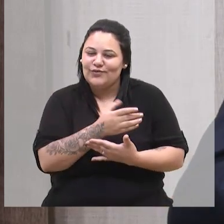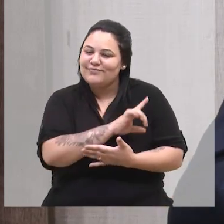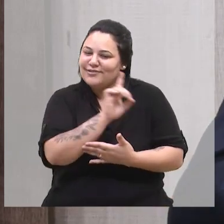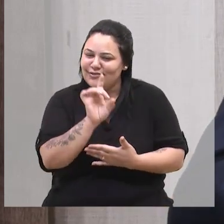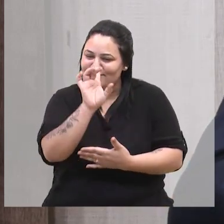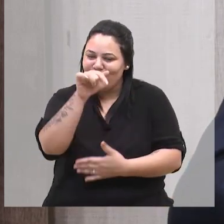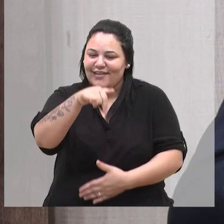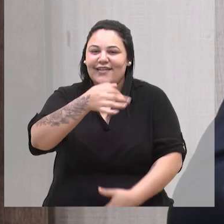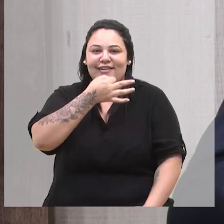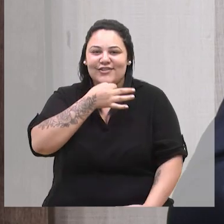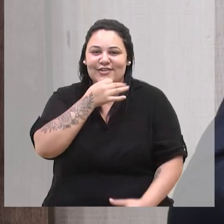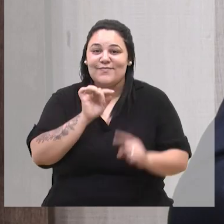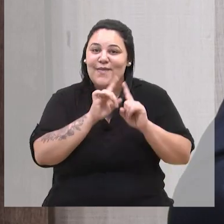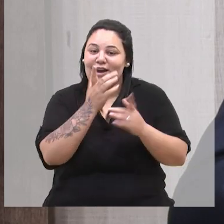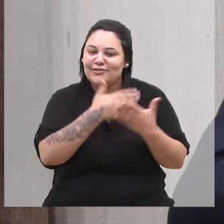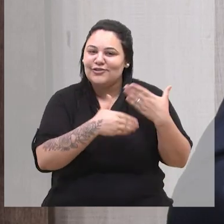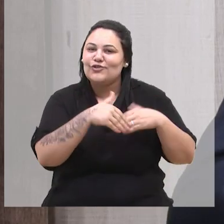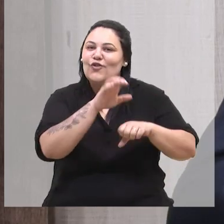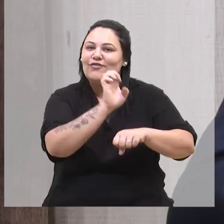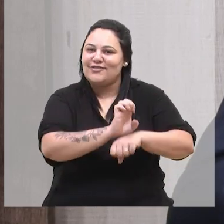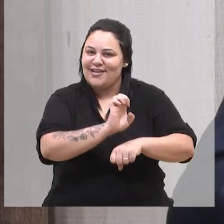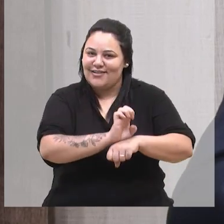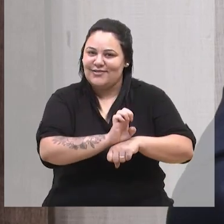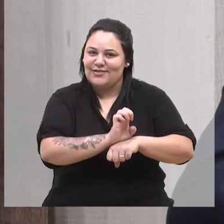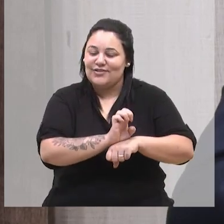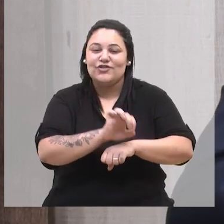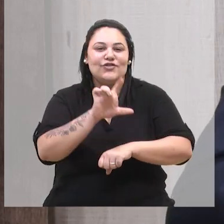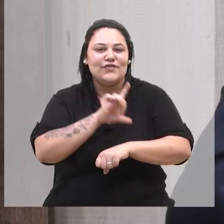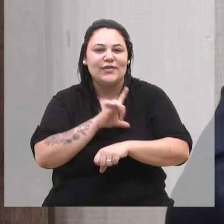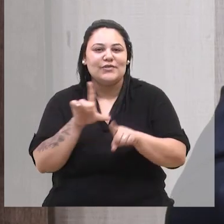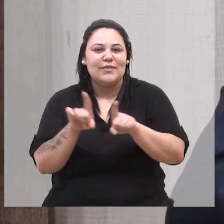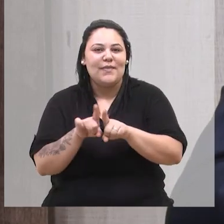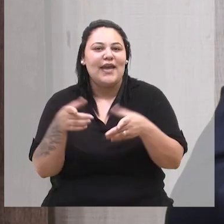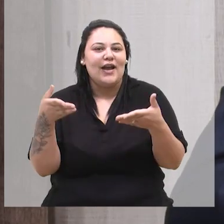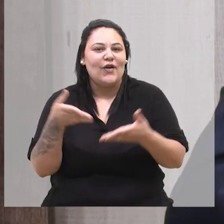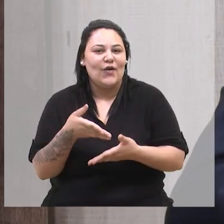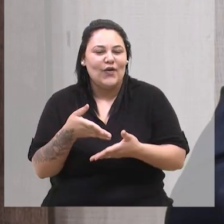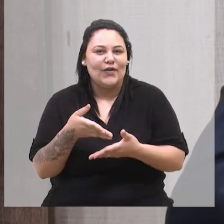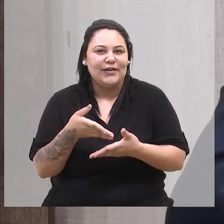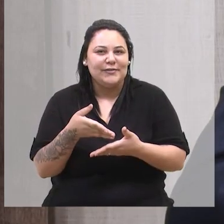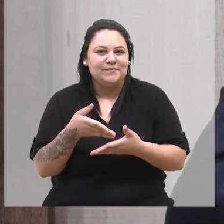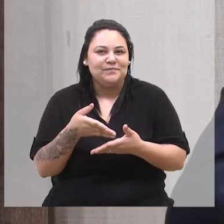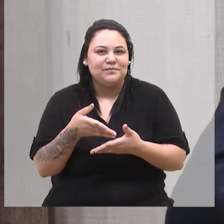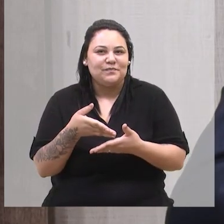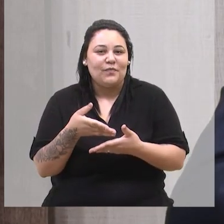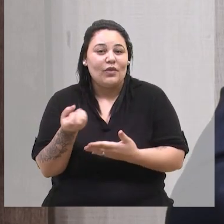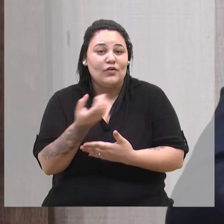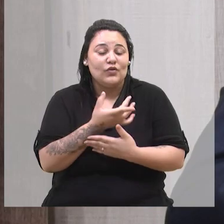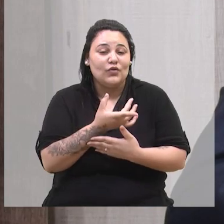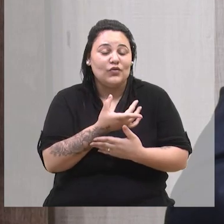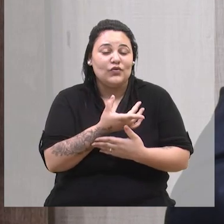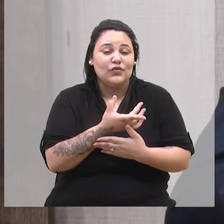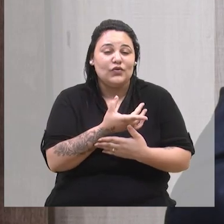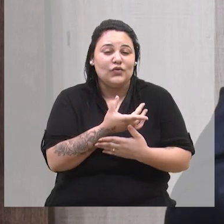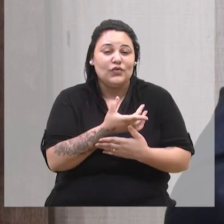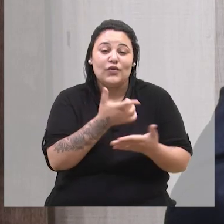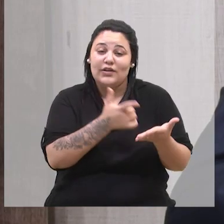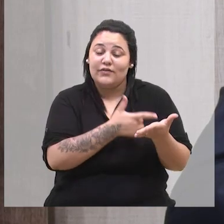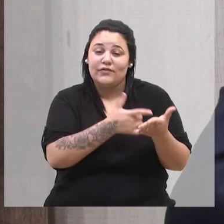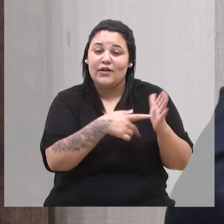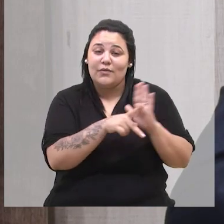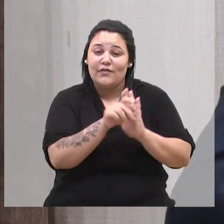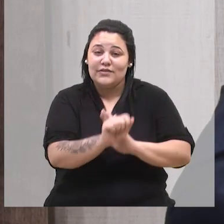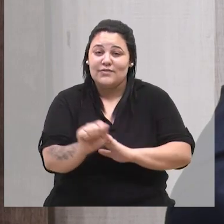Caxias do Sul, como em todo o estado. Tivemos recentemente também um lançamento na própria Assembleia Legislativa do